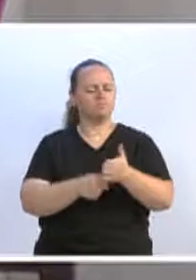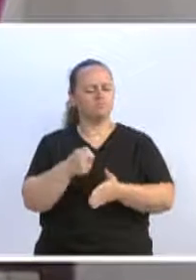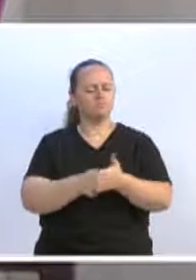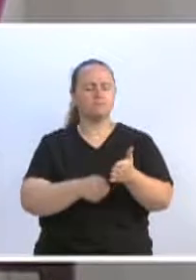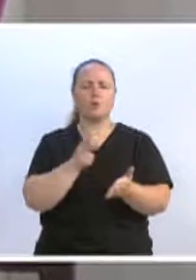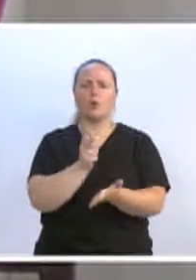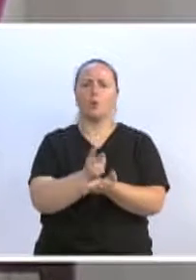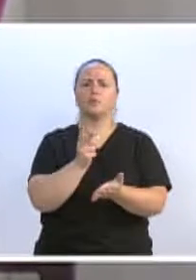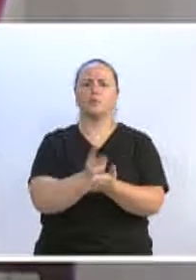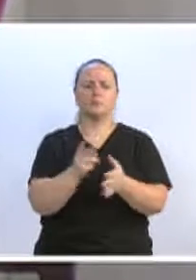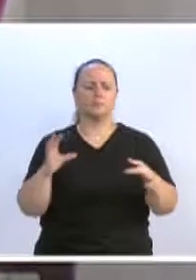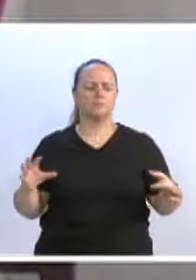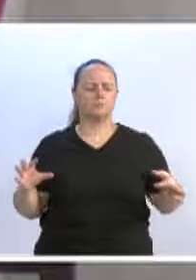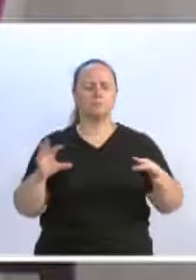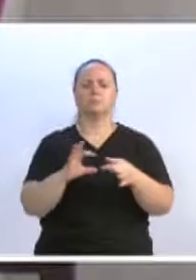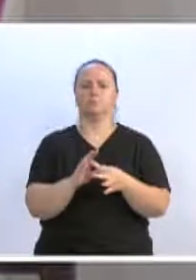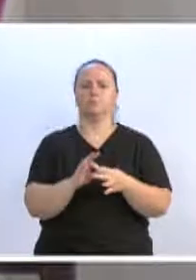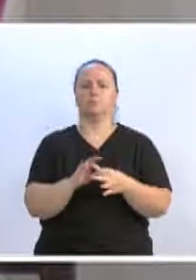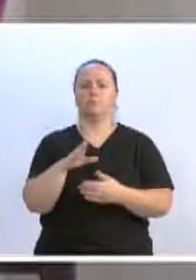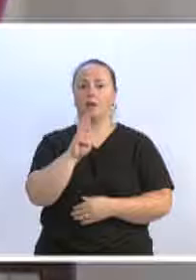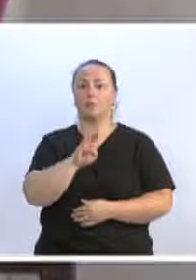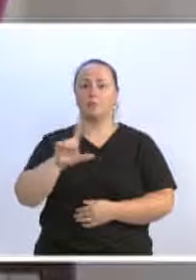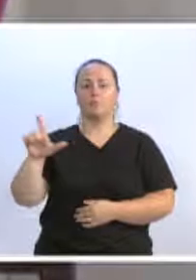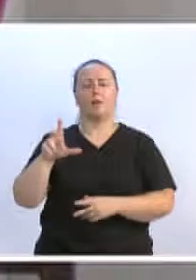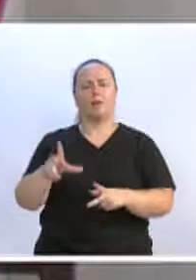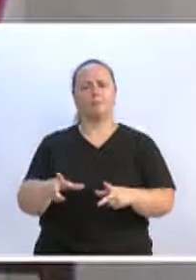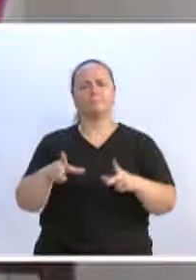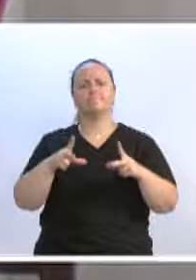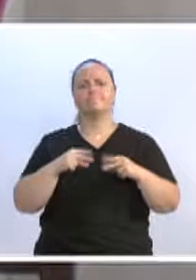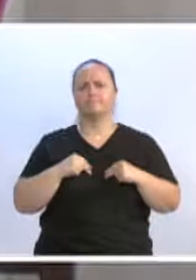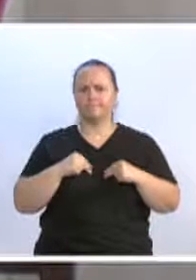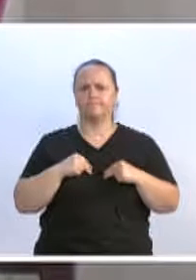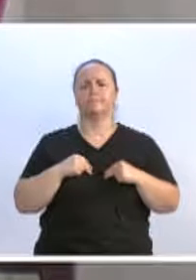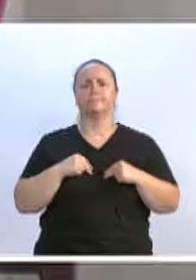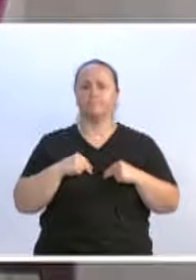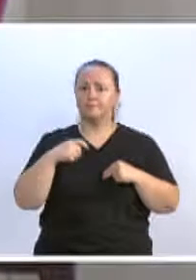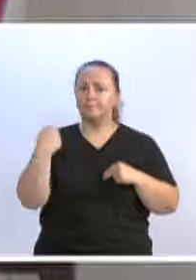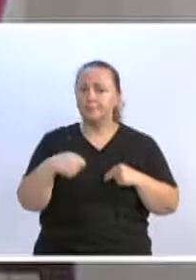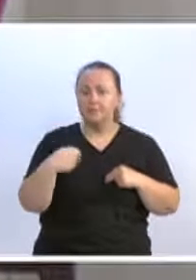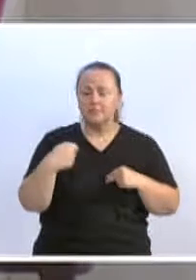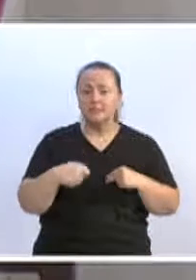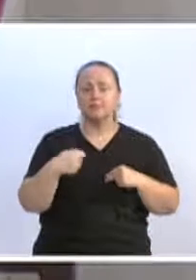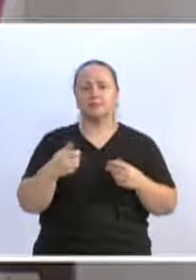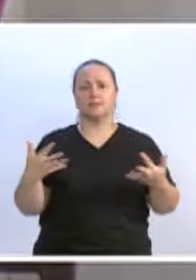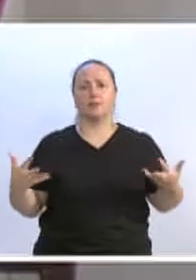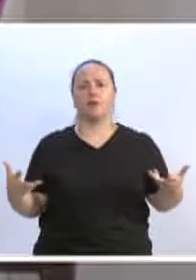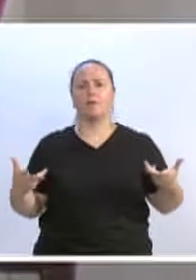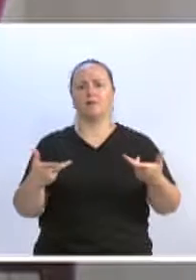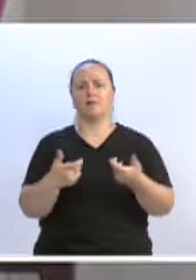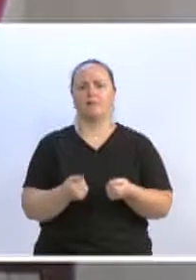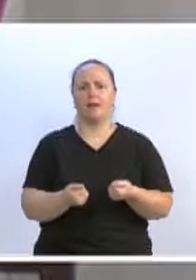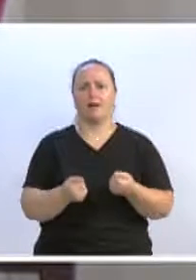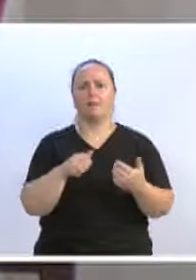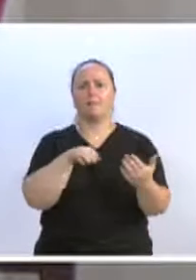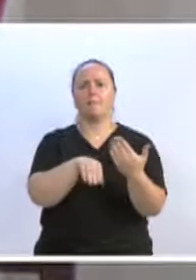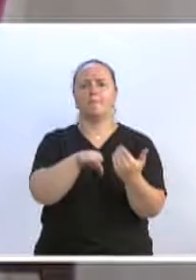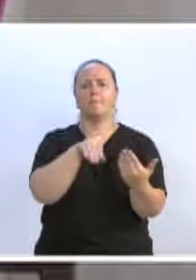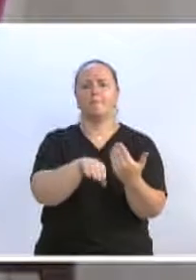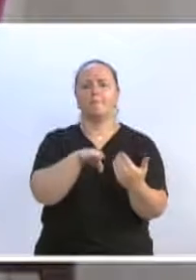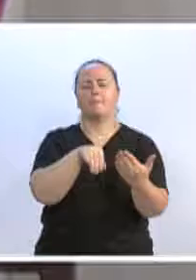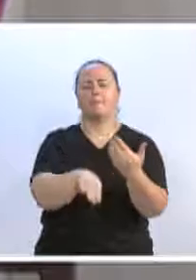delegacia porque blumenau merece um trânsito de qualidade mas com principalmente a mobilidade conceder um aparte o